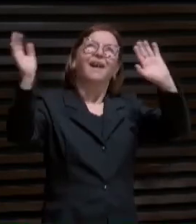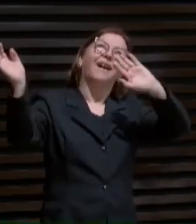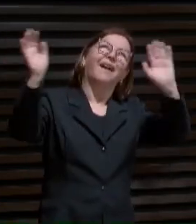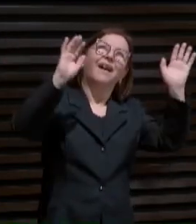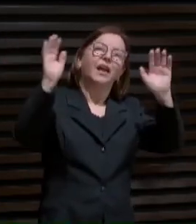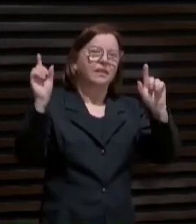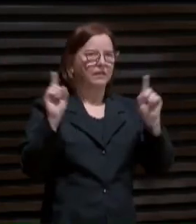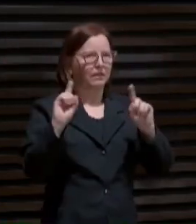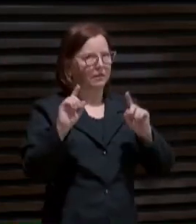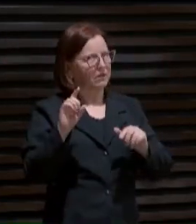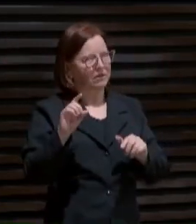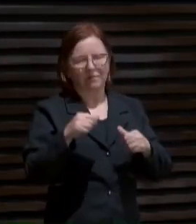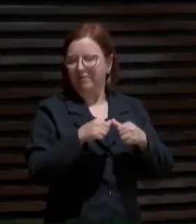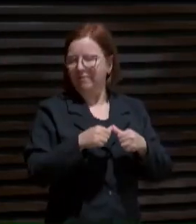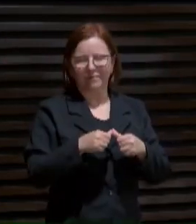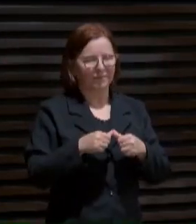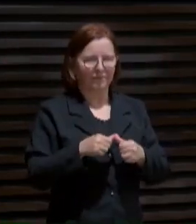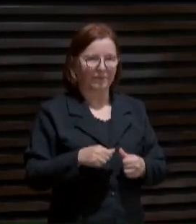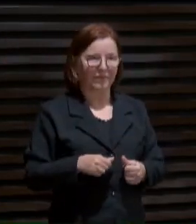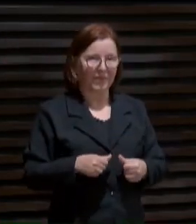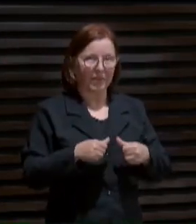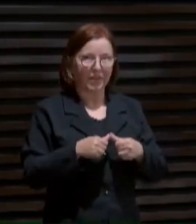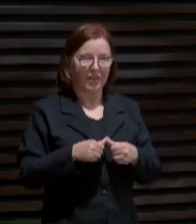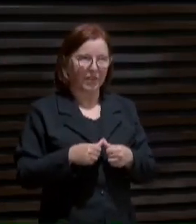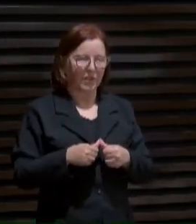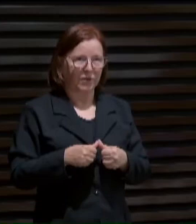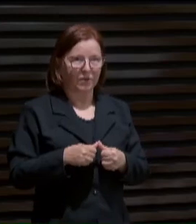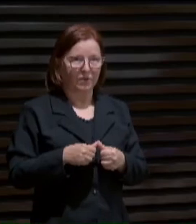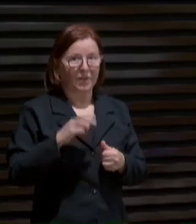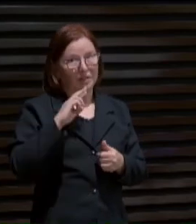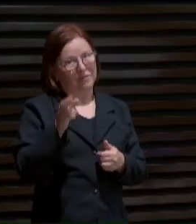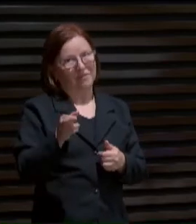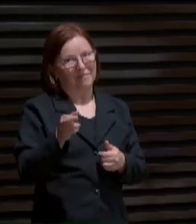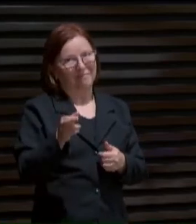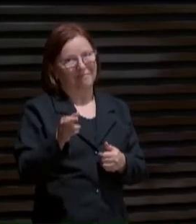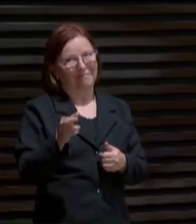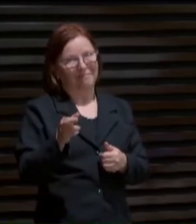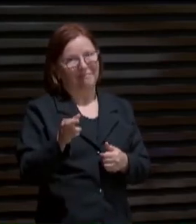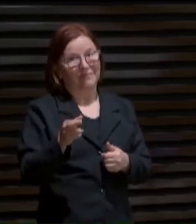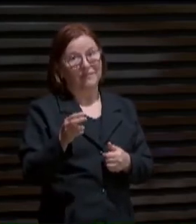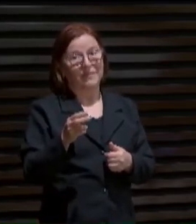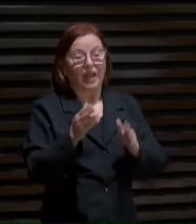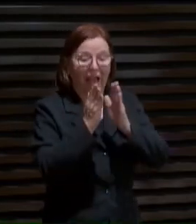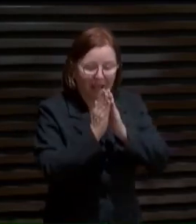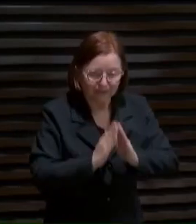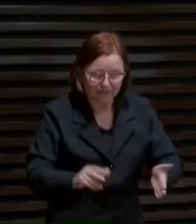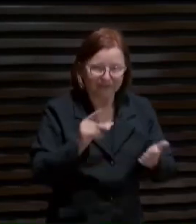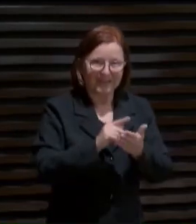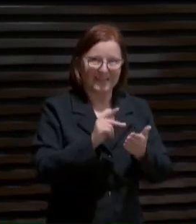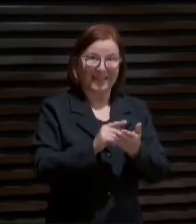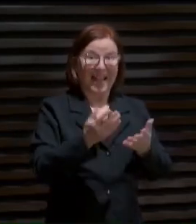mãos não não é só isso não isso é isso é resultado uma adoração verdadeira ao Senhor